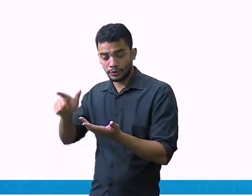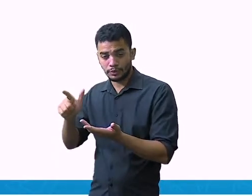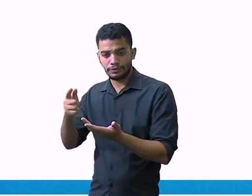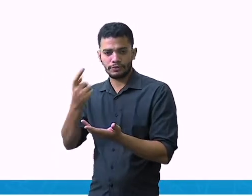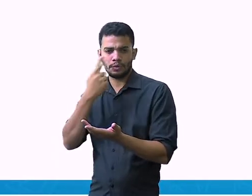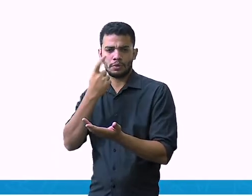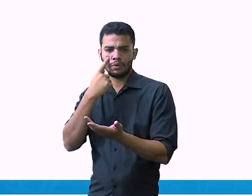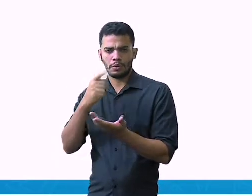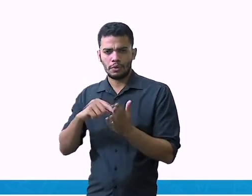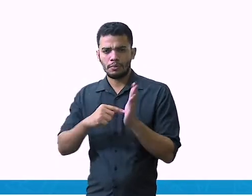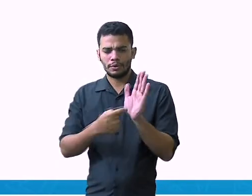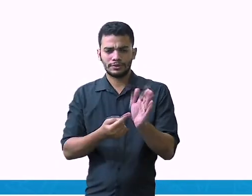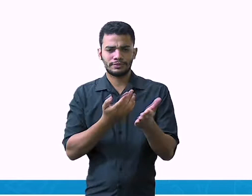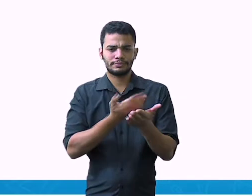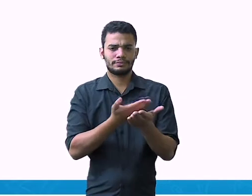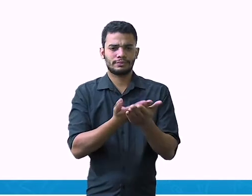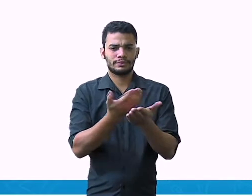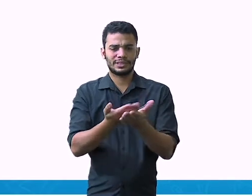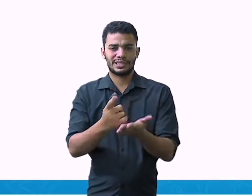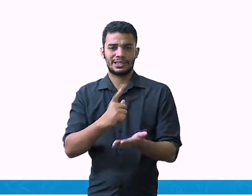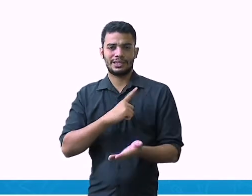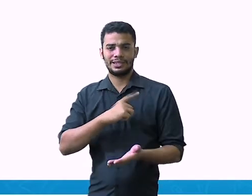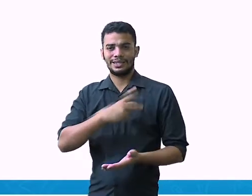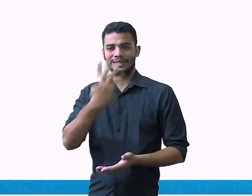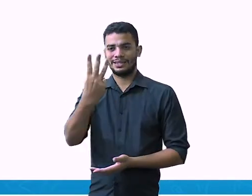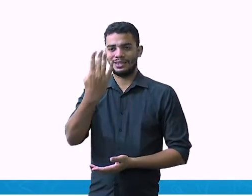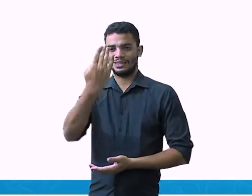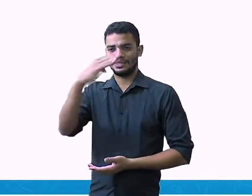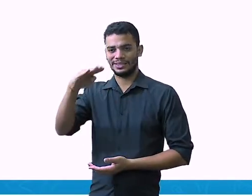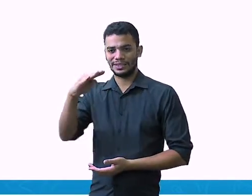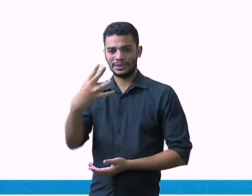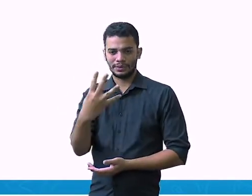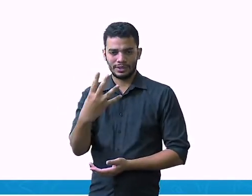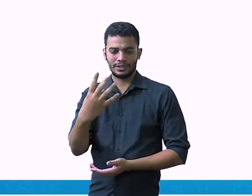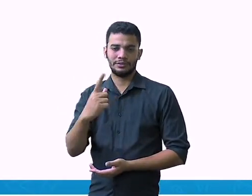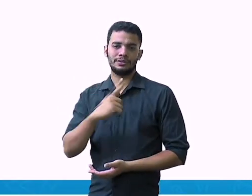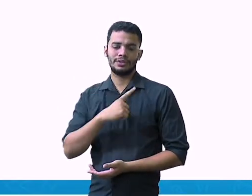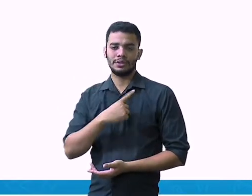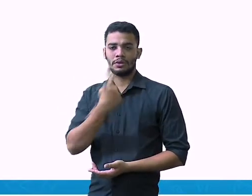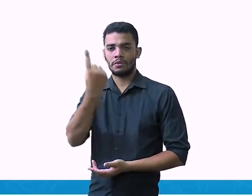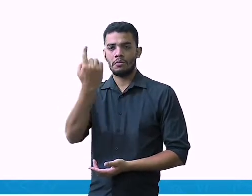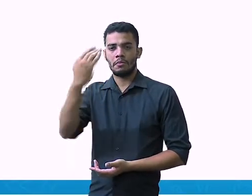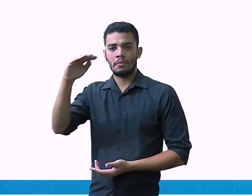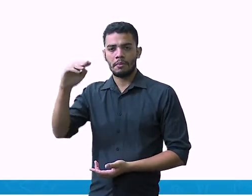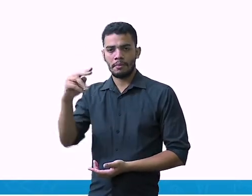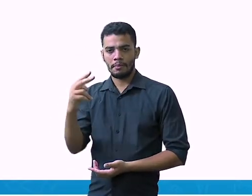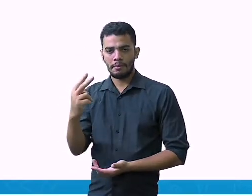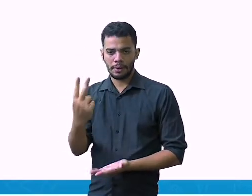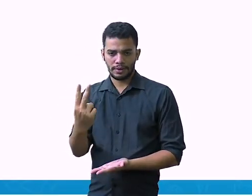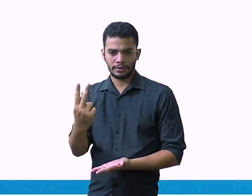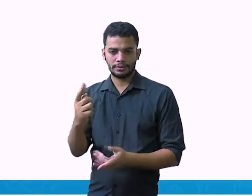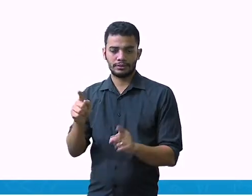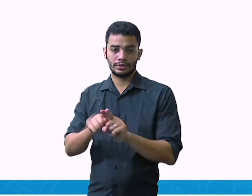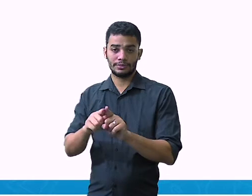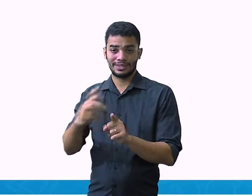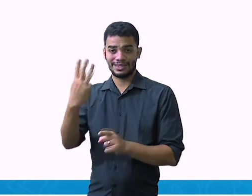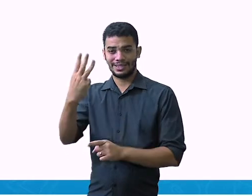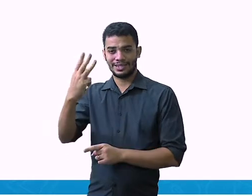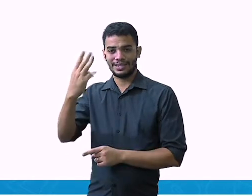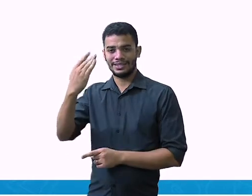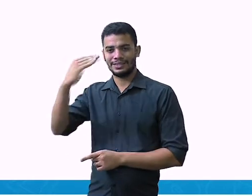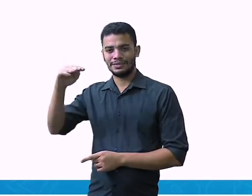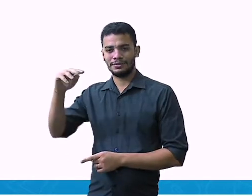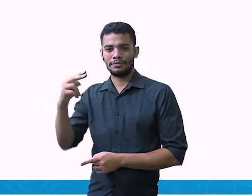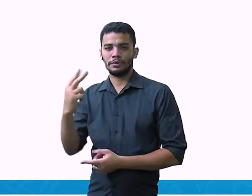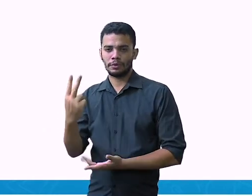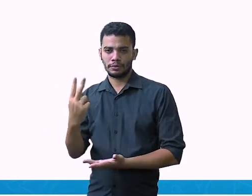temos aqui a fração 3/4, 1/2 e 3/2. Certinho? Bora